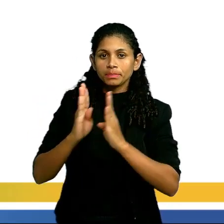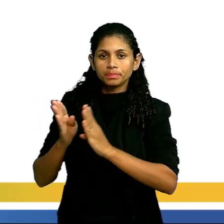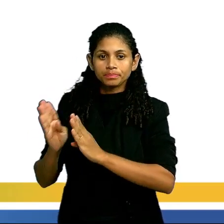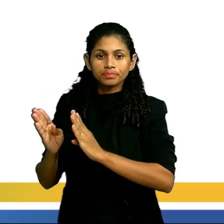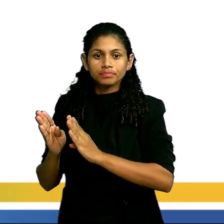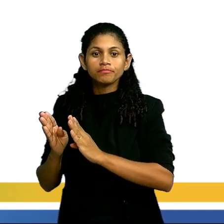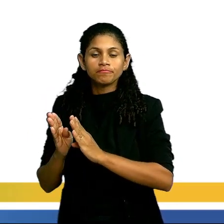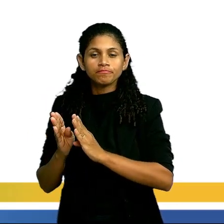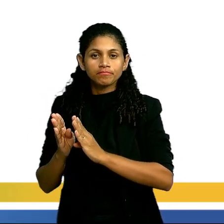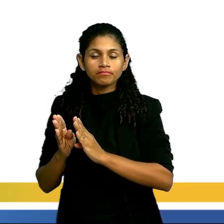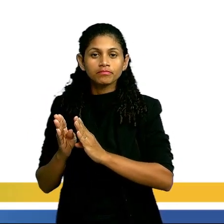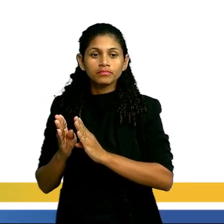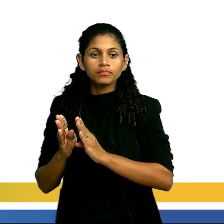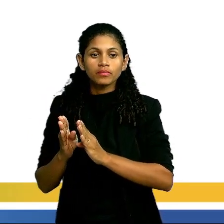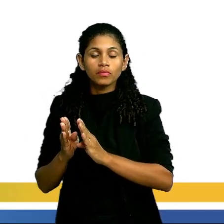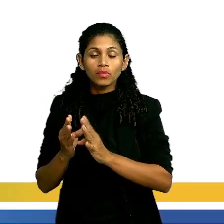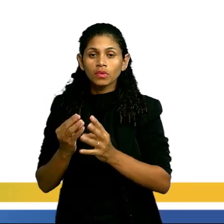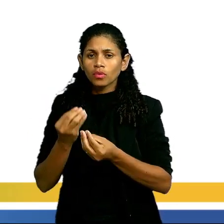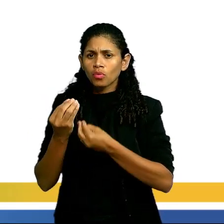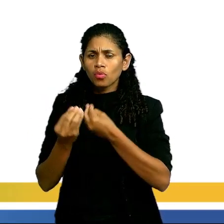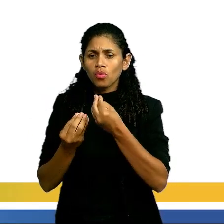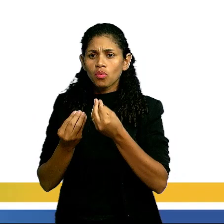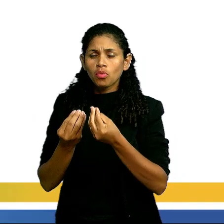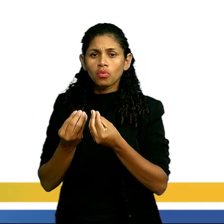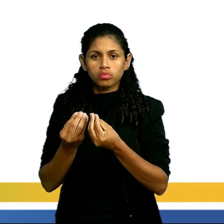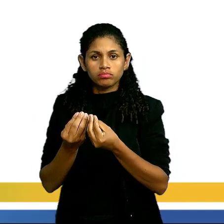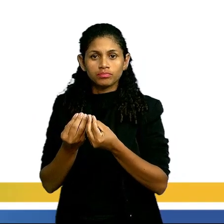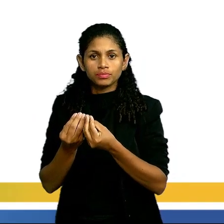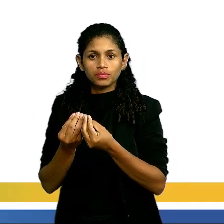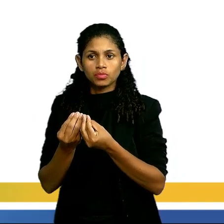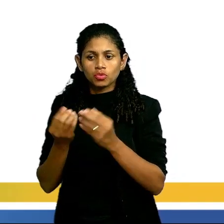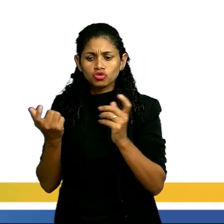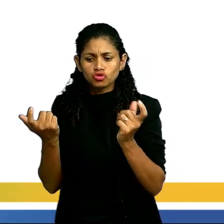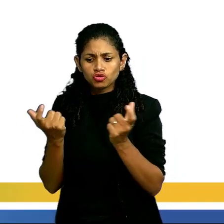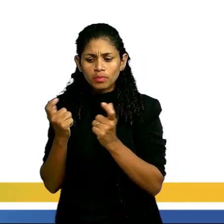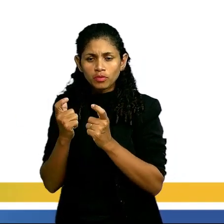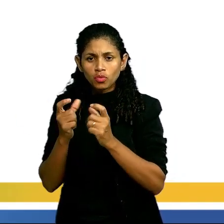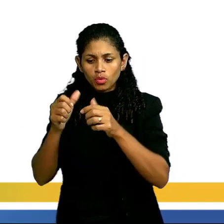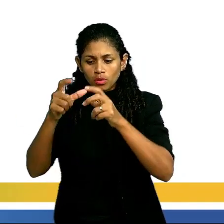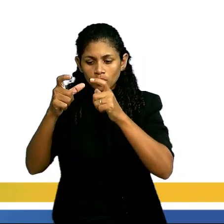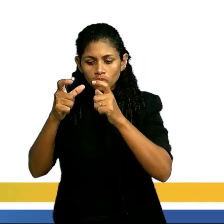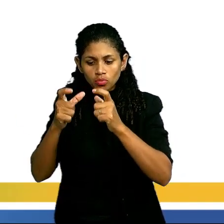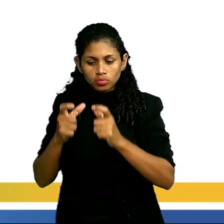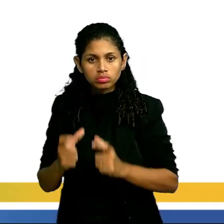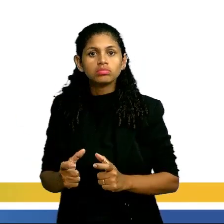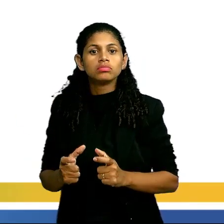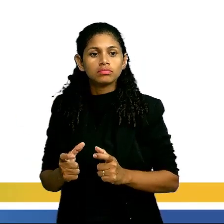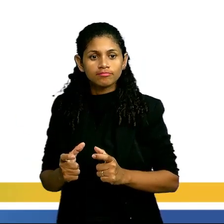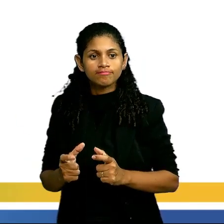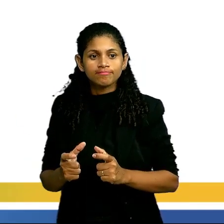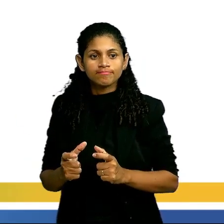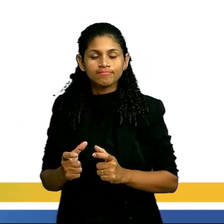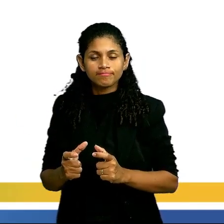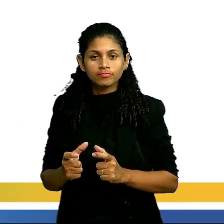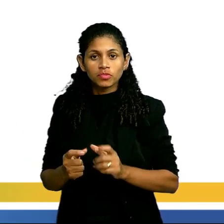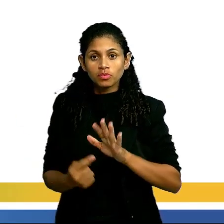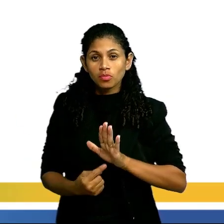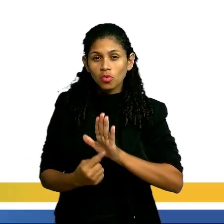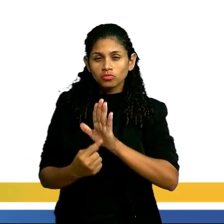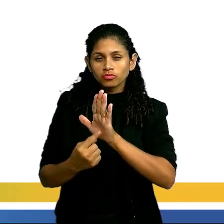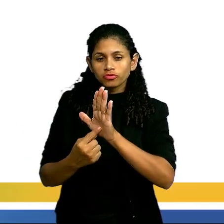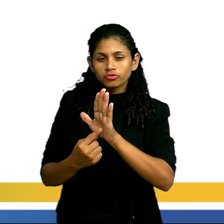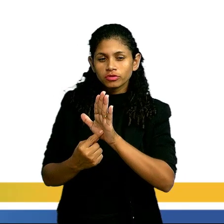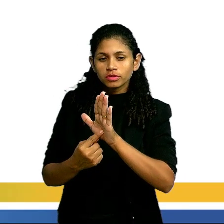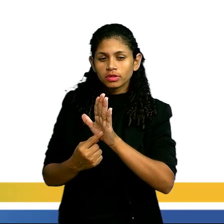um meio de economizar espaço e criar um feito decorativo.